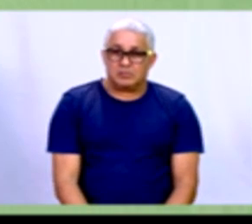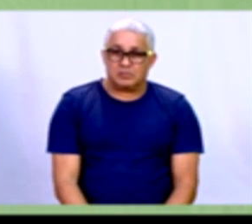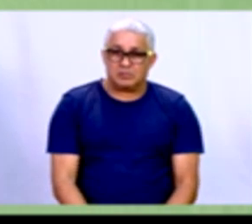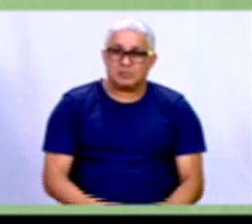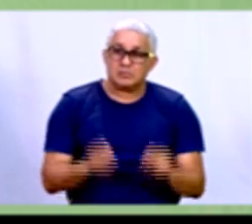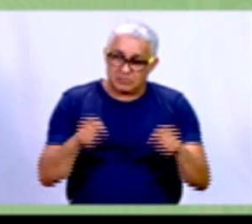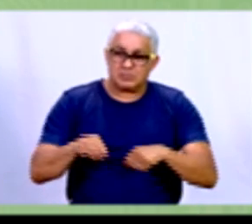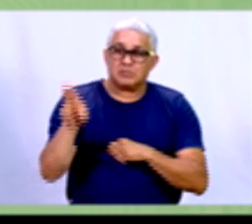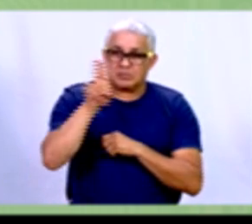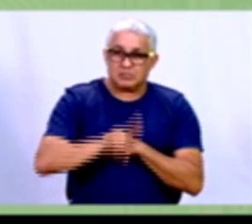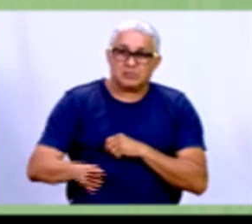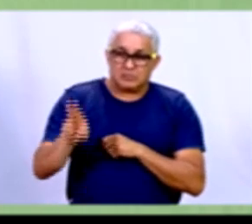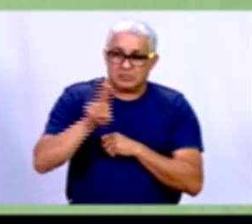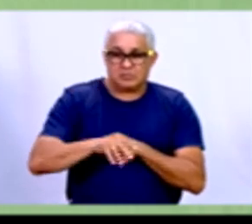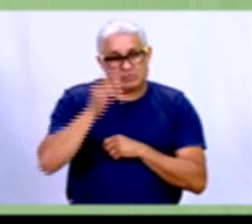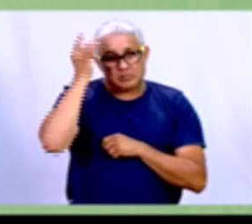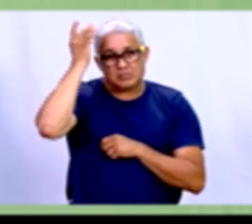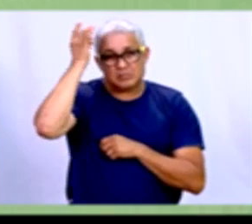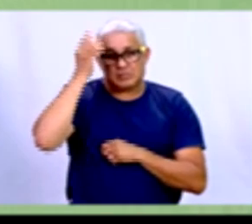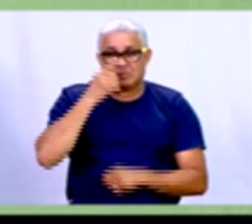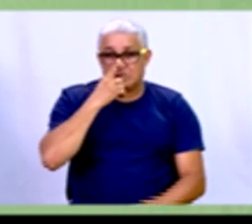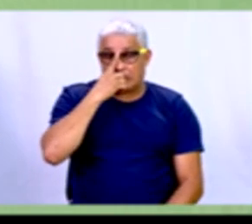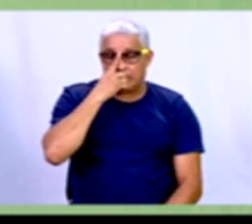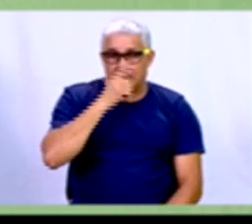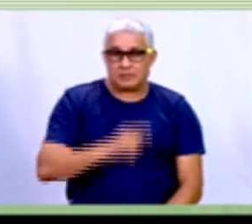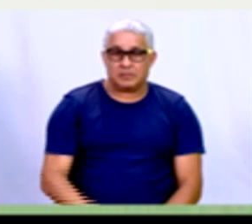possam ser utilizadas com mais facilidade.